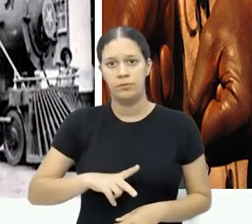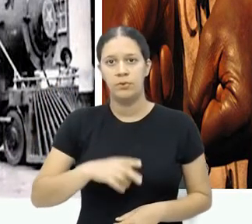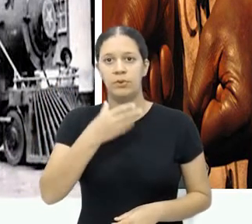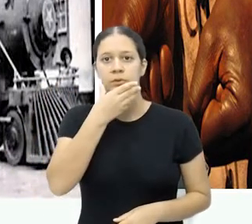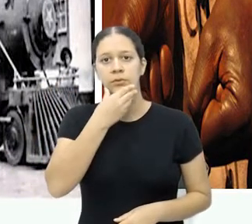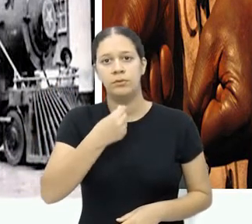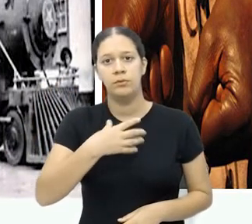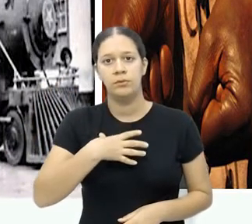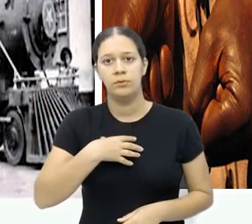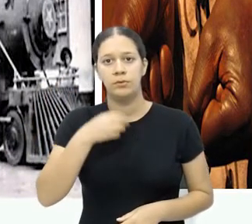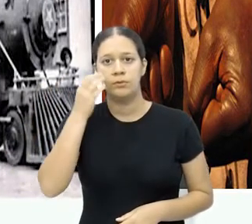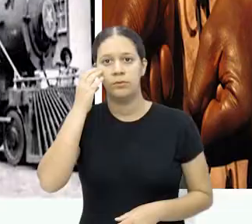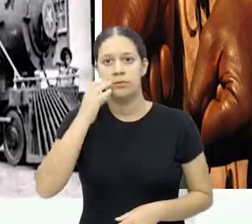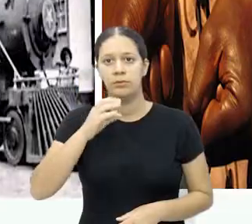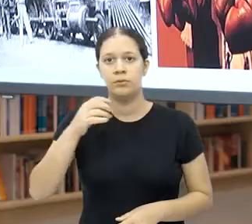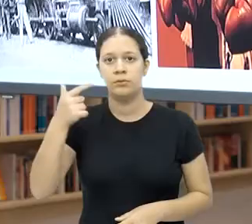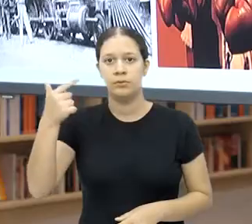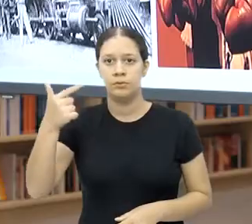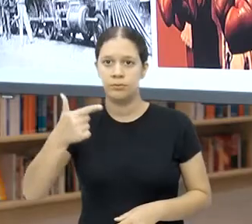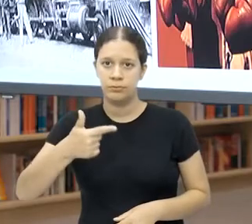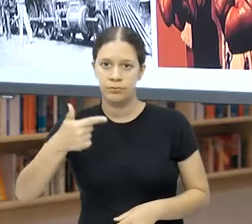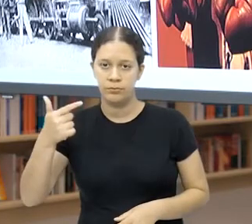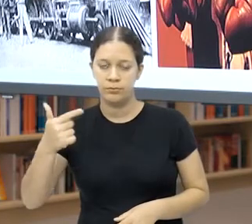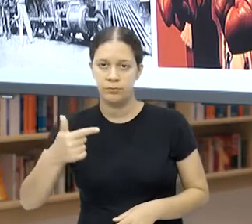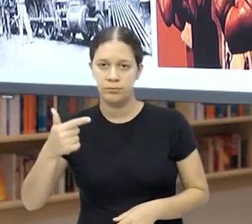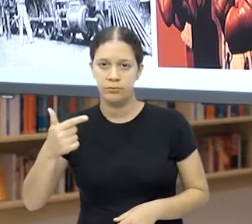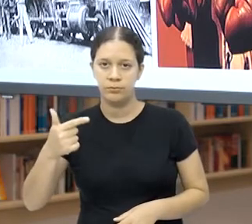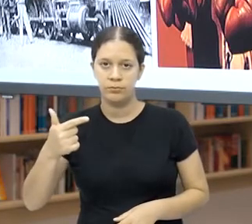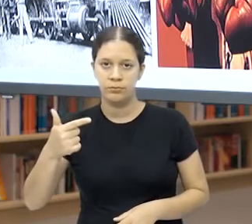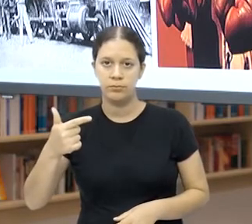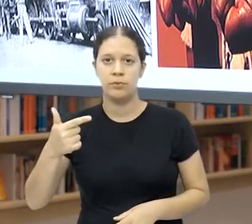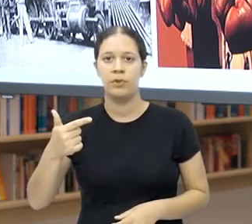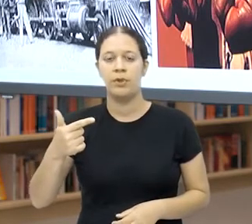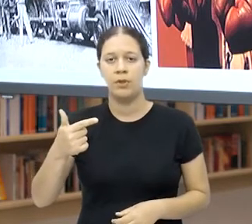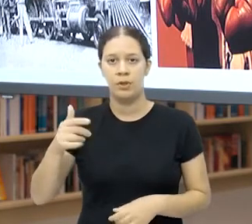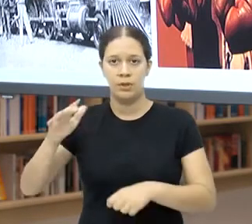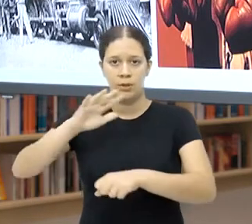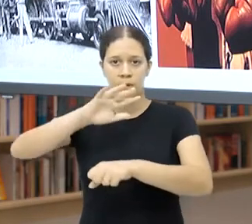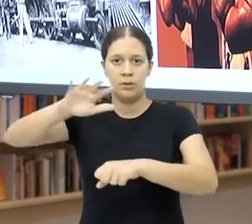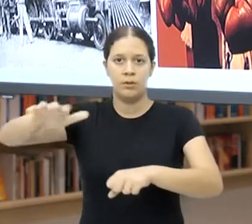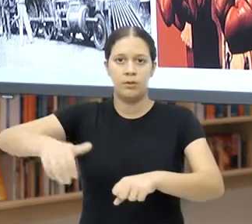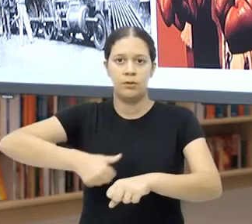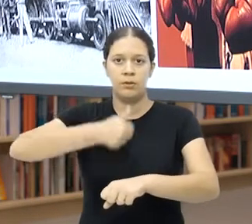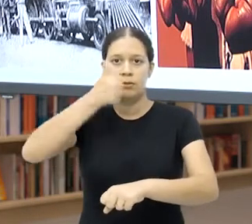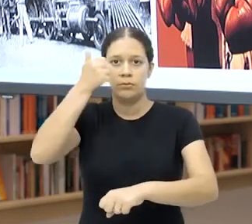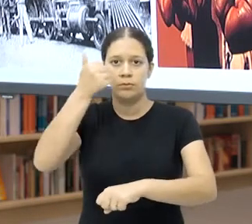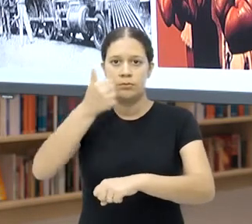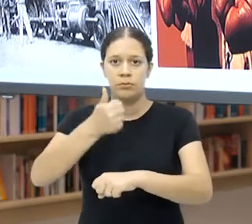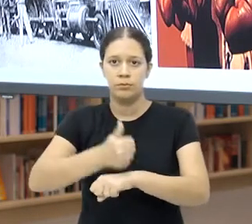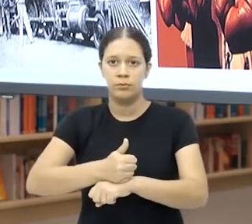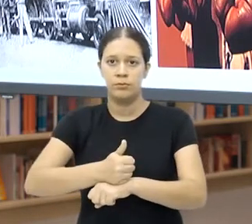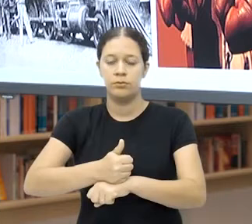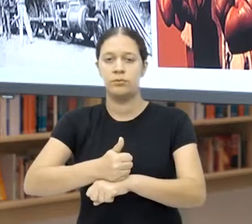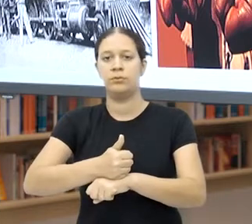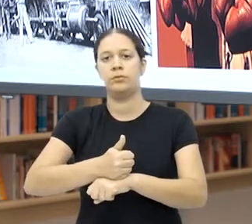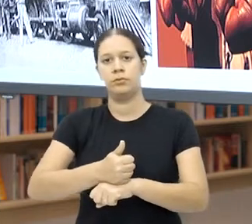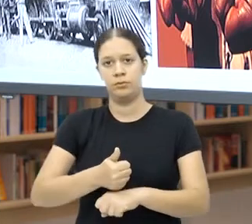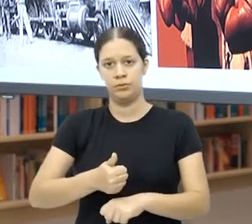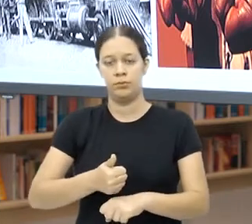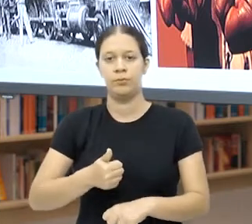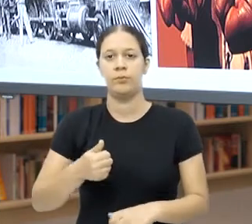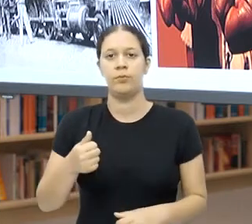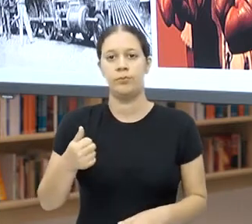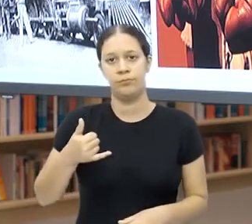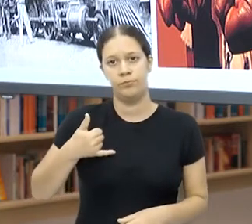o trono. Dom Pedro II dá o golpe da maioridade, que ele iria assumir com 18